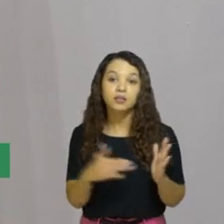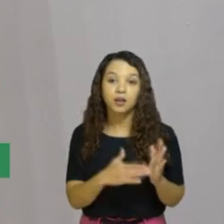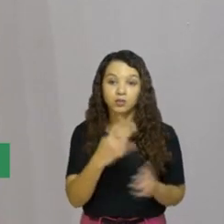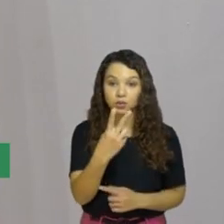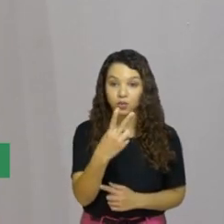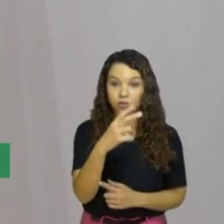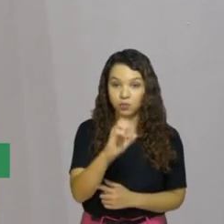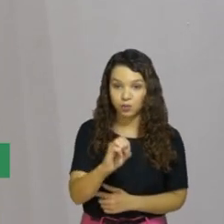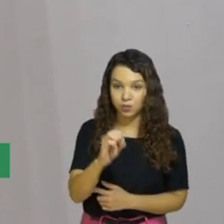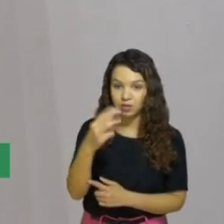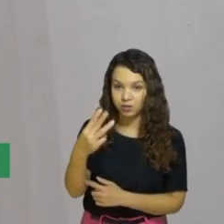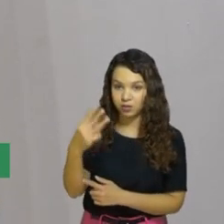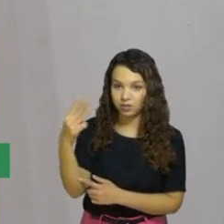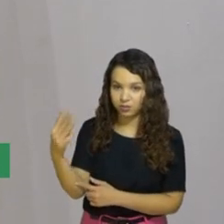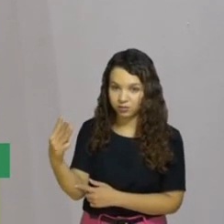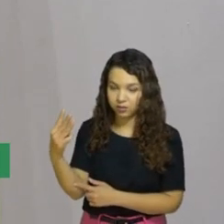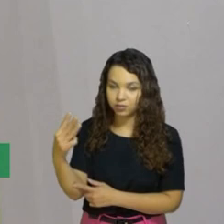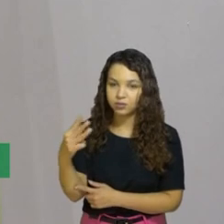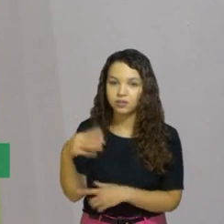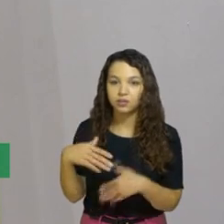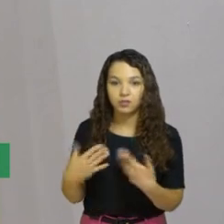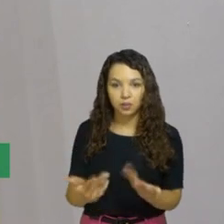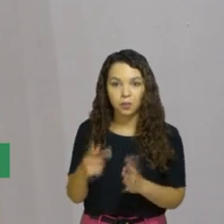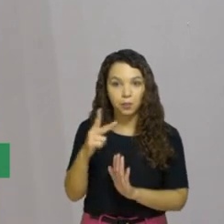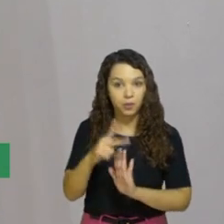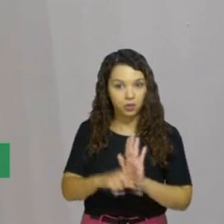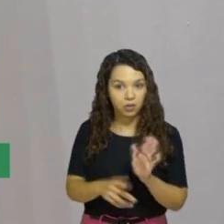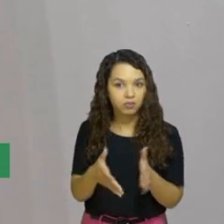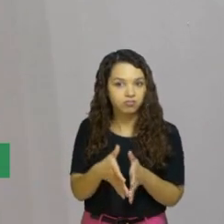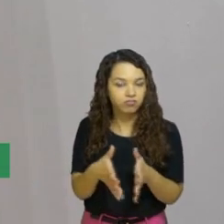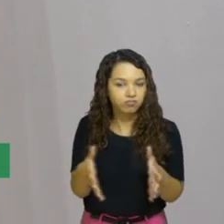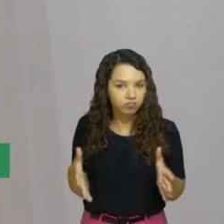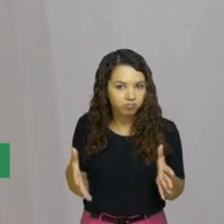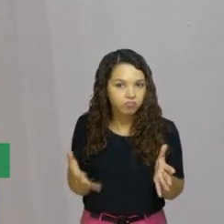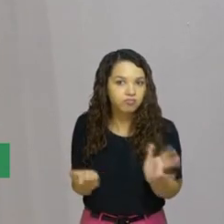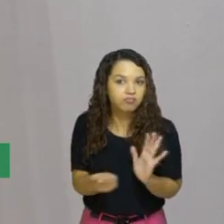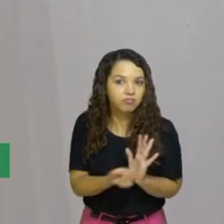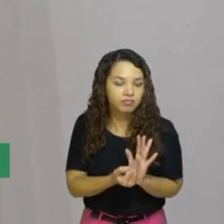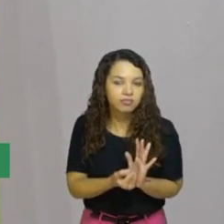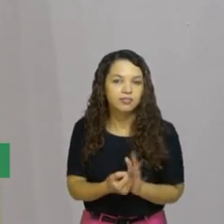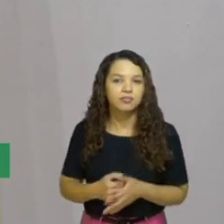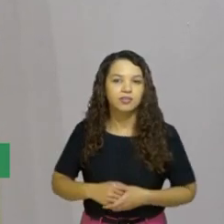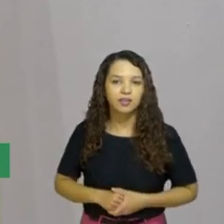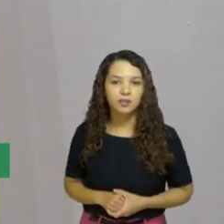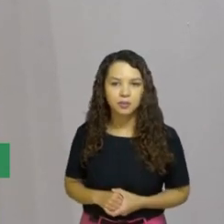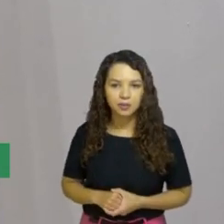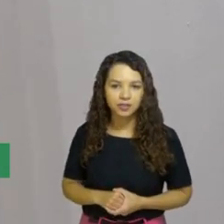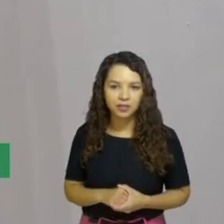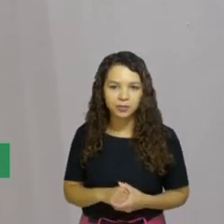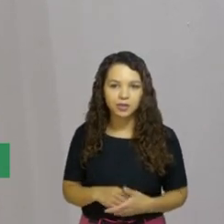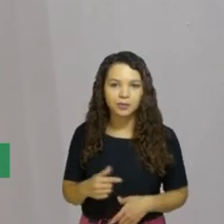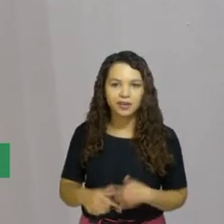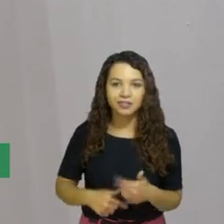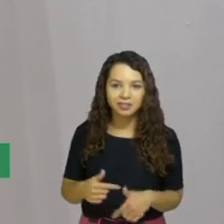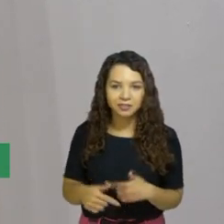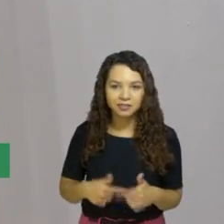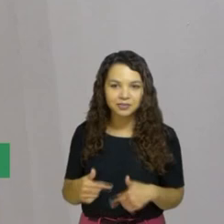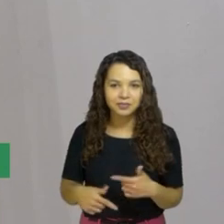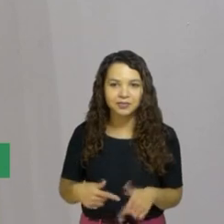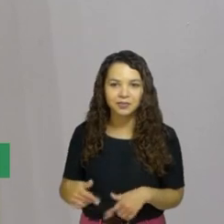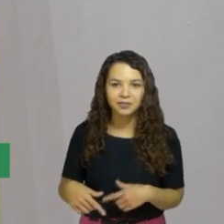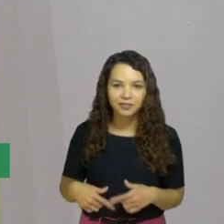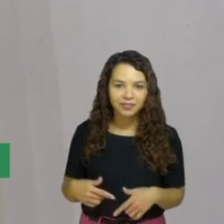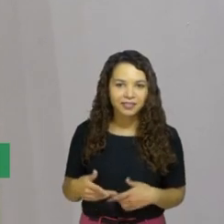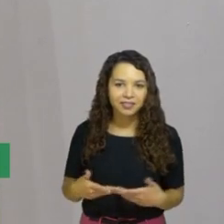2033. Portanto, um projeto amplo, grande, é um ato simbólico que foi feito lá. E nós vamos ficar acompanhando. O processo tem que